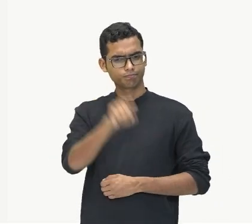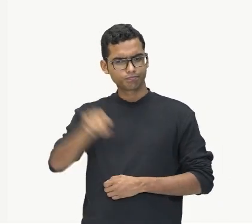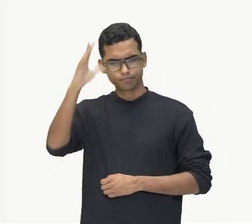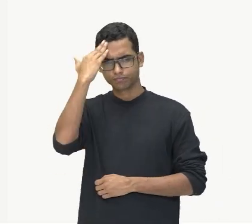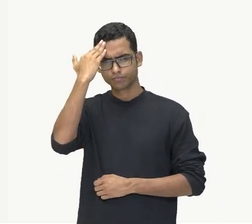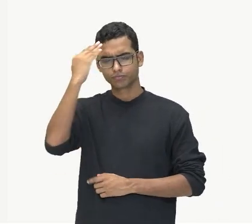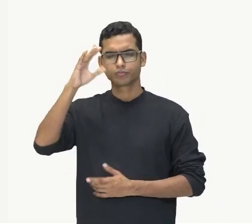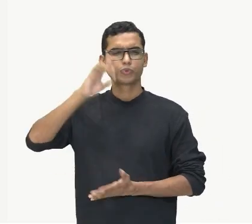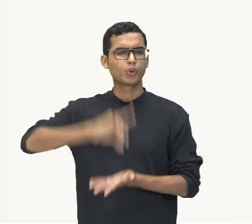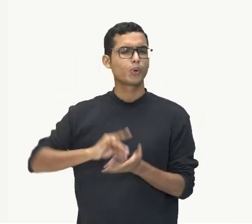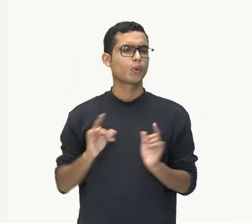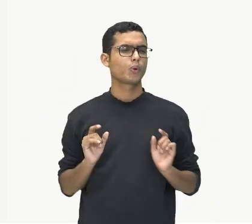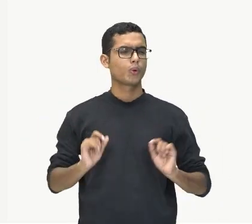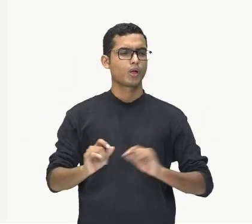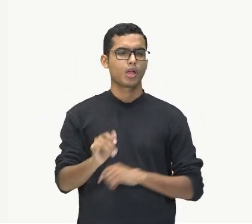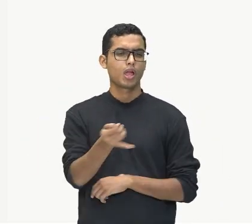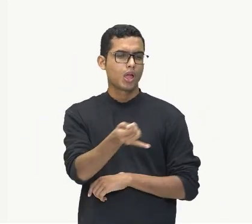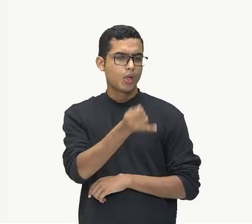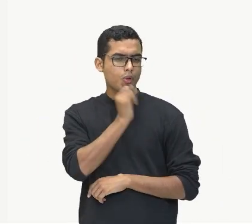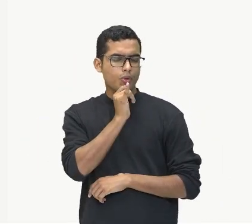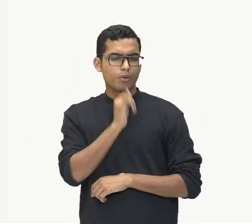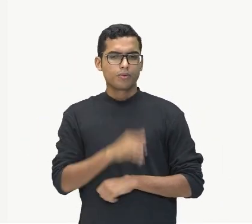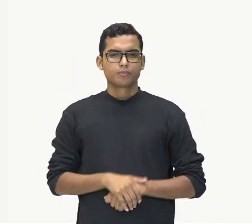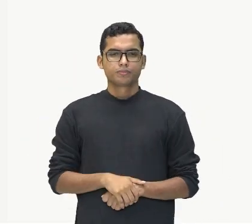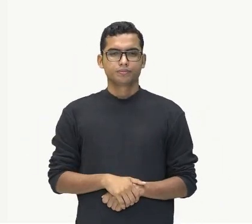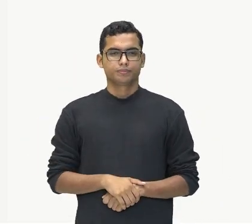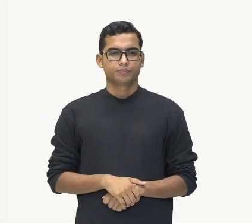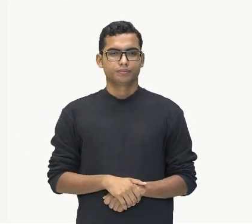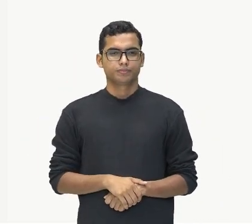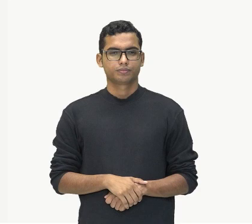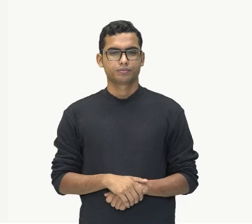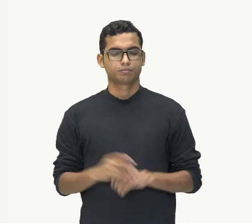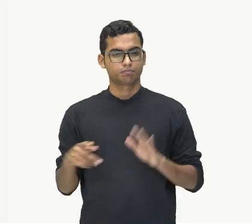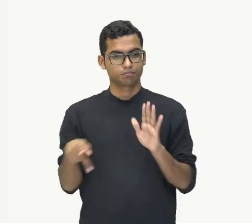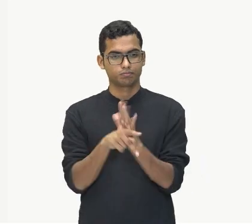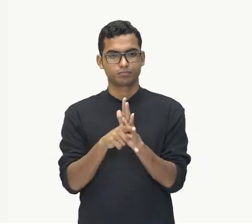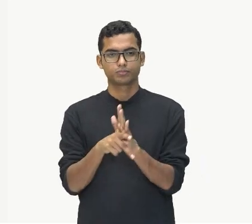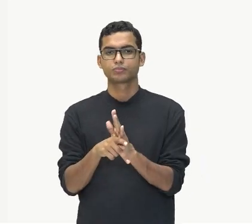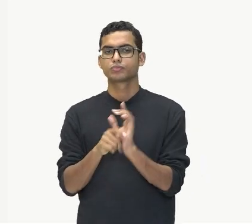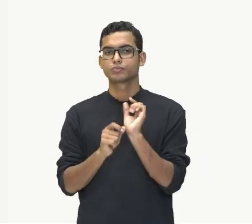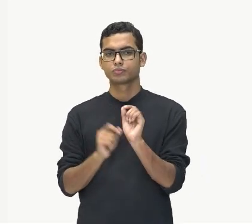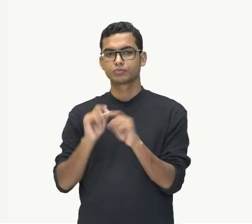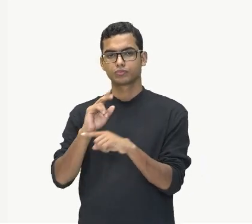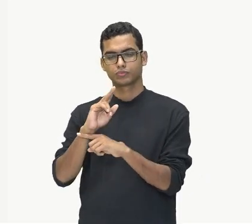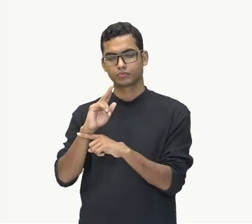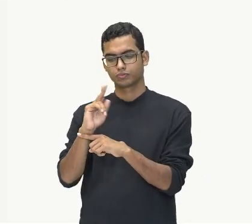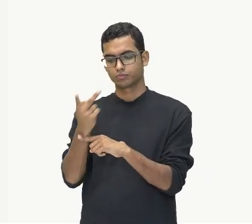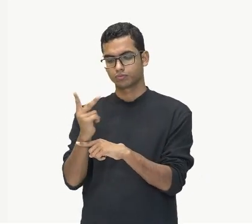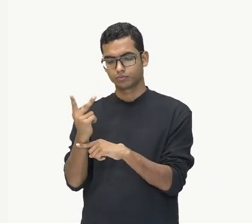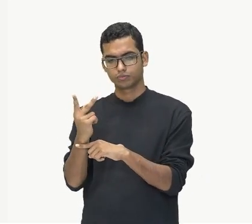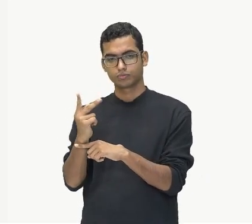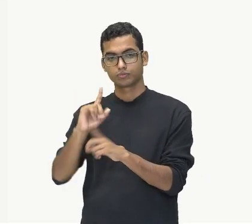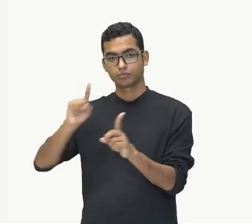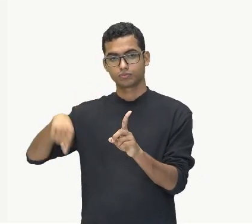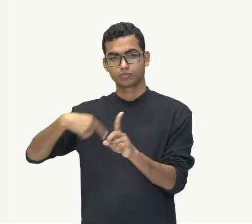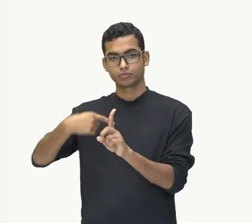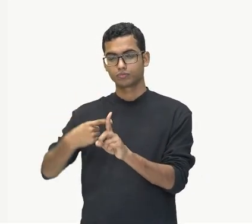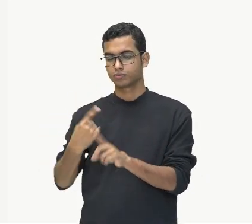que aqui o hidrogênio, ele é meu íon positivo, ele é o